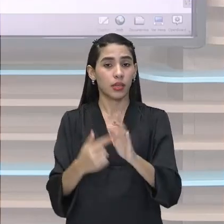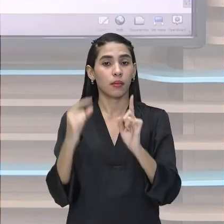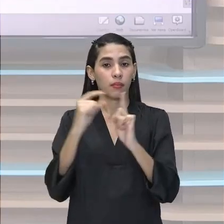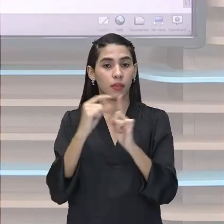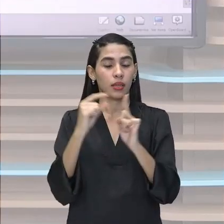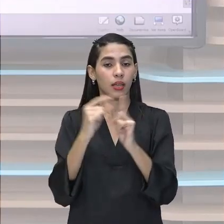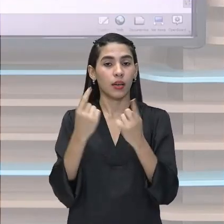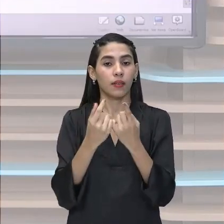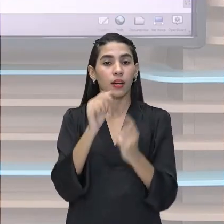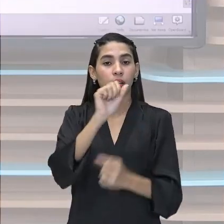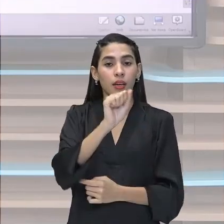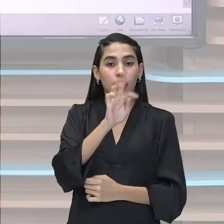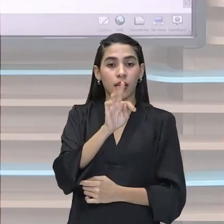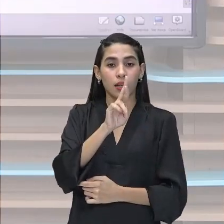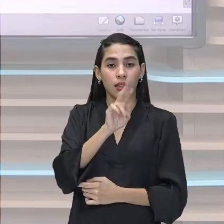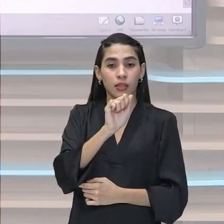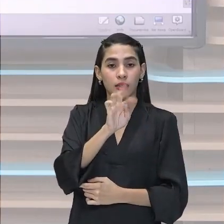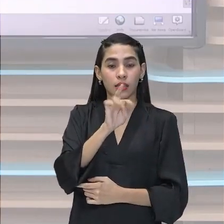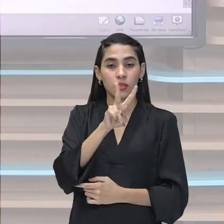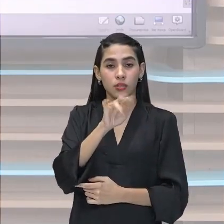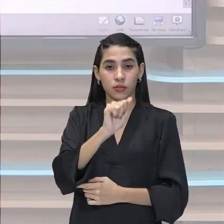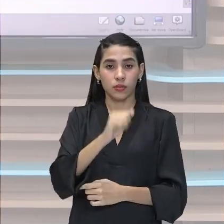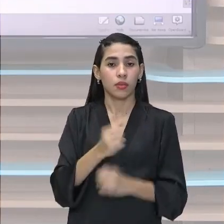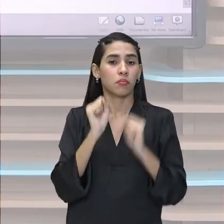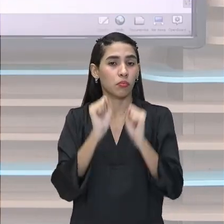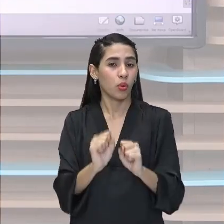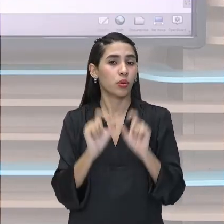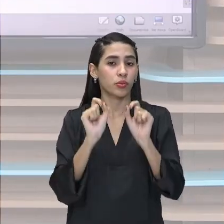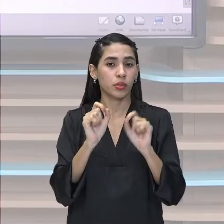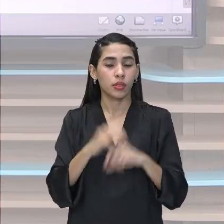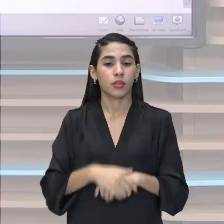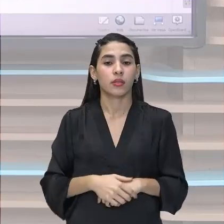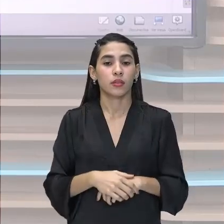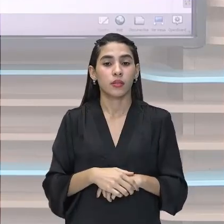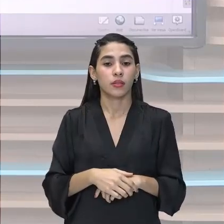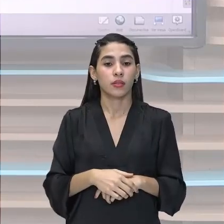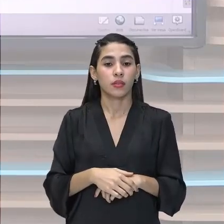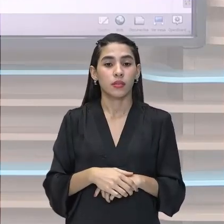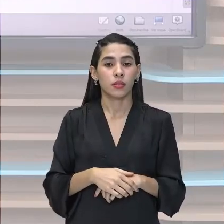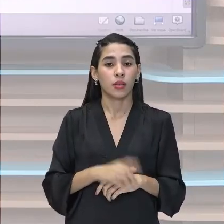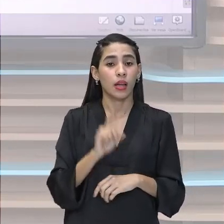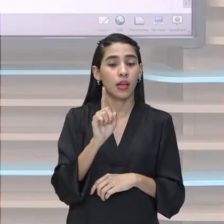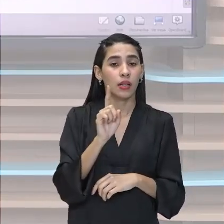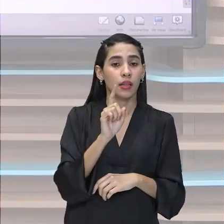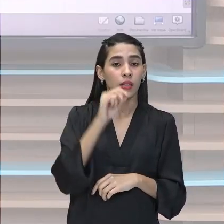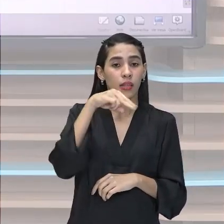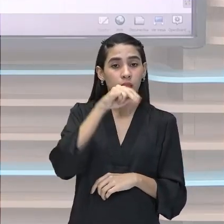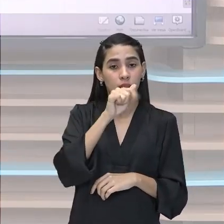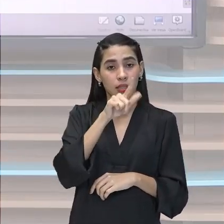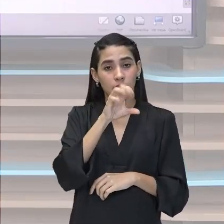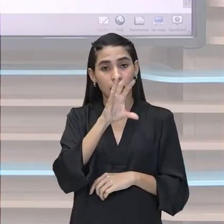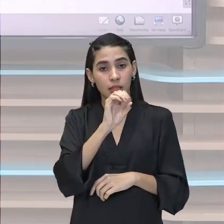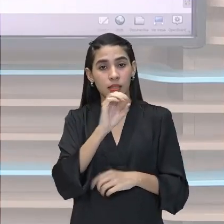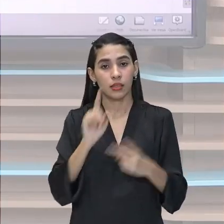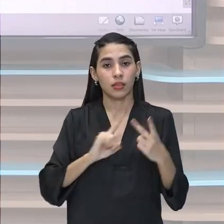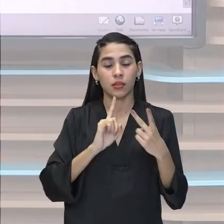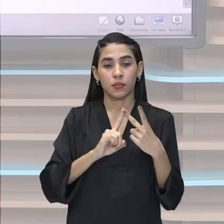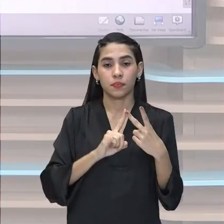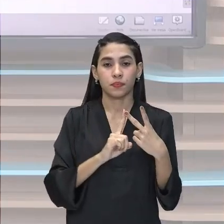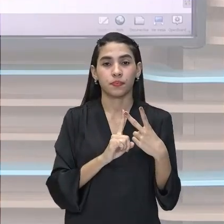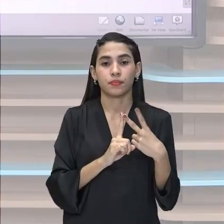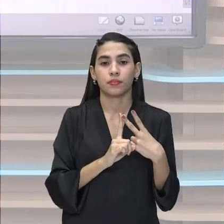palavra atrativa. Que pode ser o quê? Que até agora a gente já viu. Pode ser de negação, certo? Pode